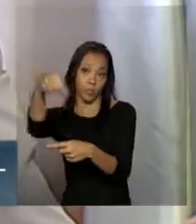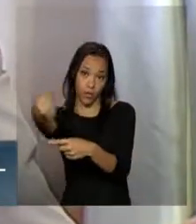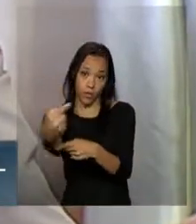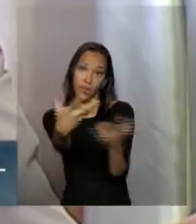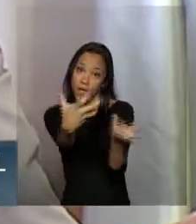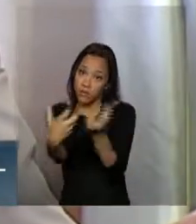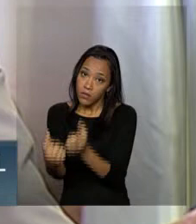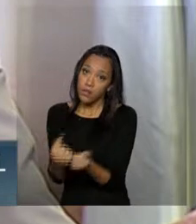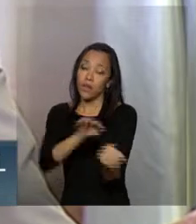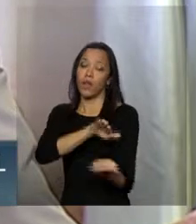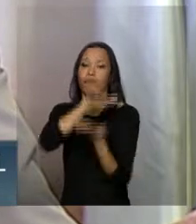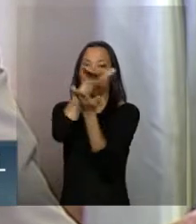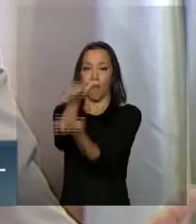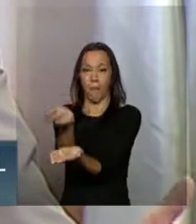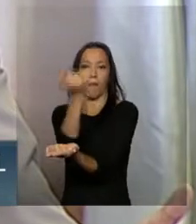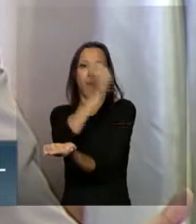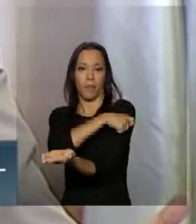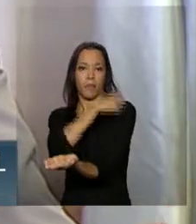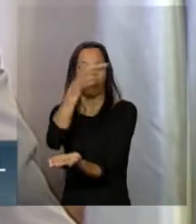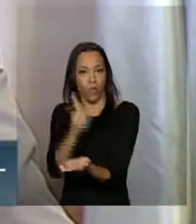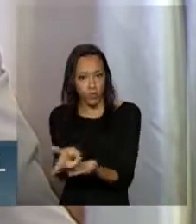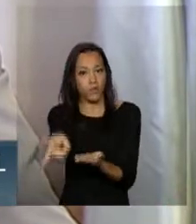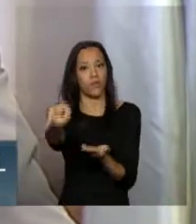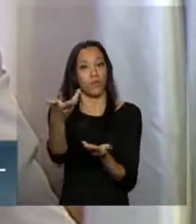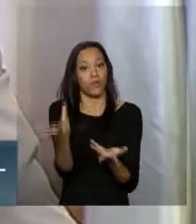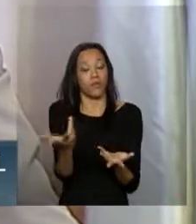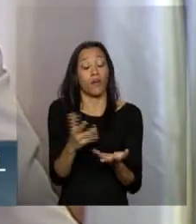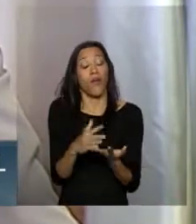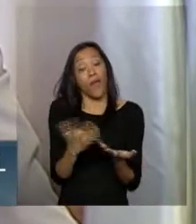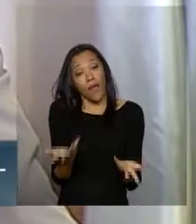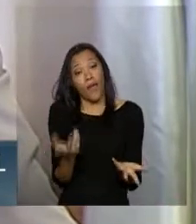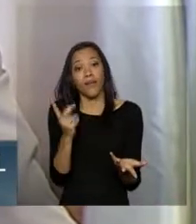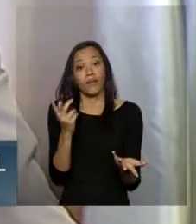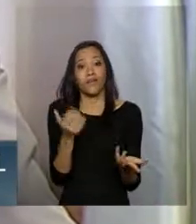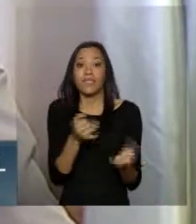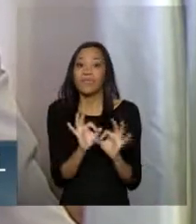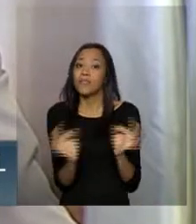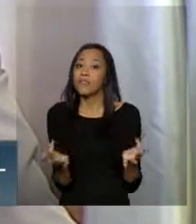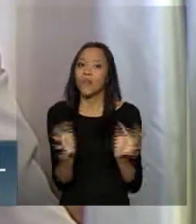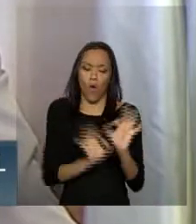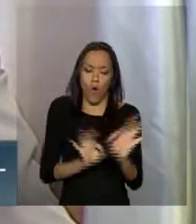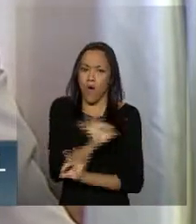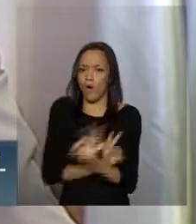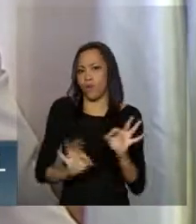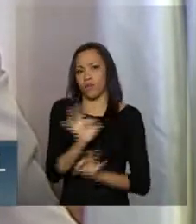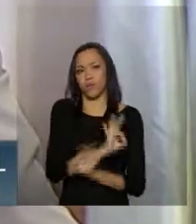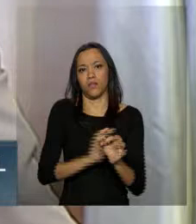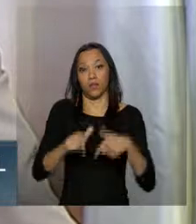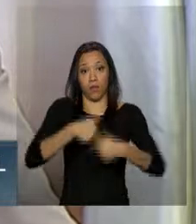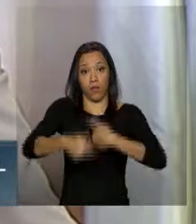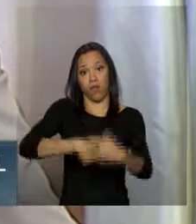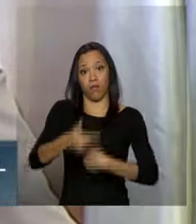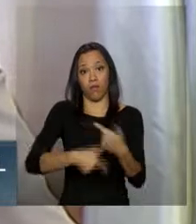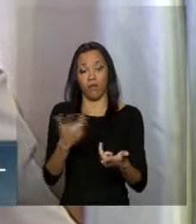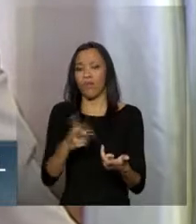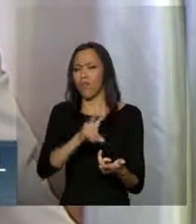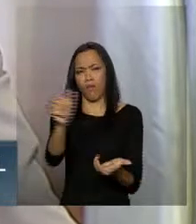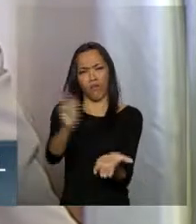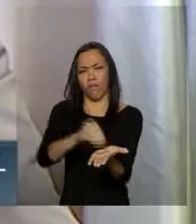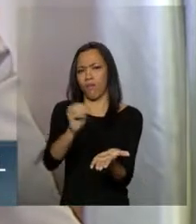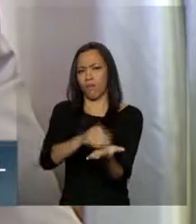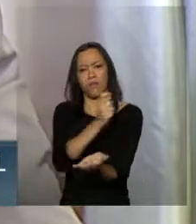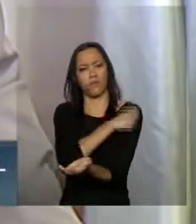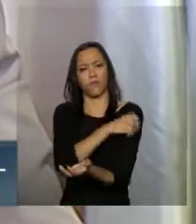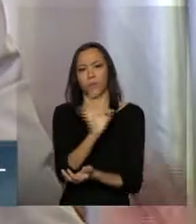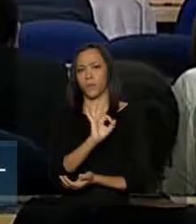a quantitativa ideal para ser vacinado. Então, é uma questão de simplesmente organização do processo de trabalho. Não haverá falta de